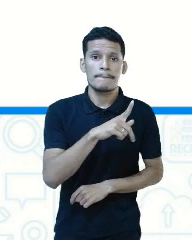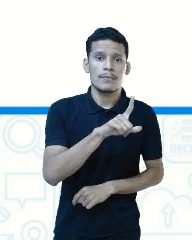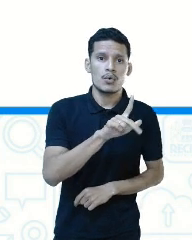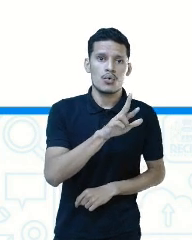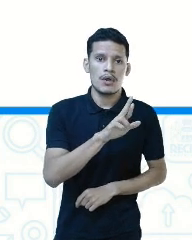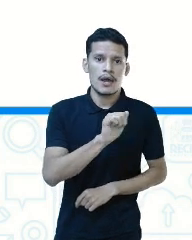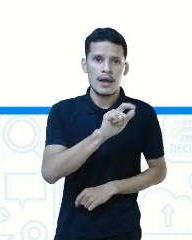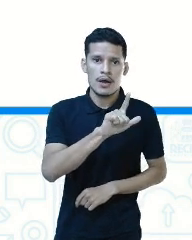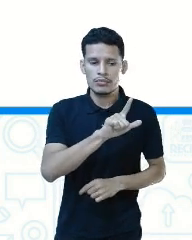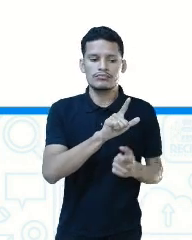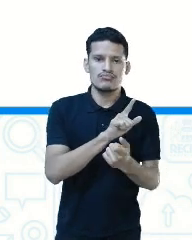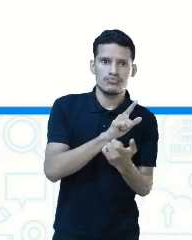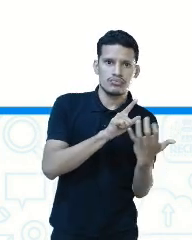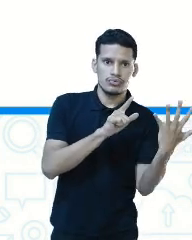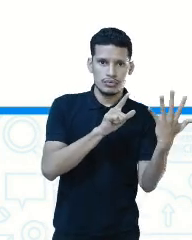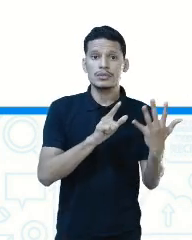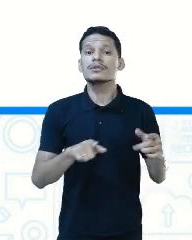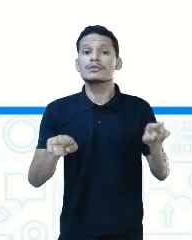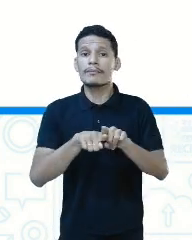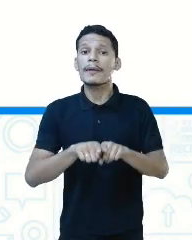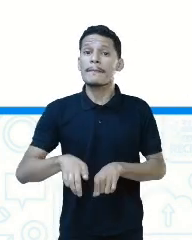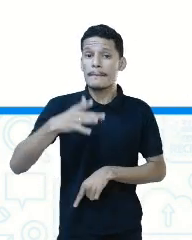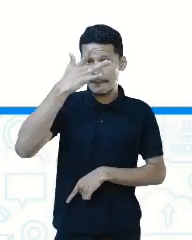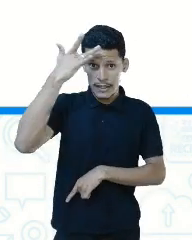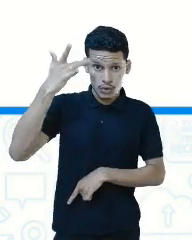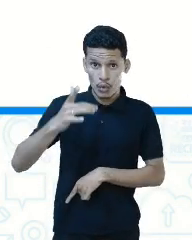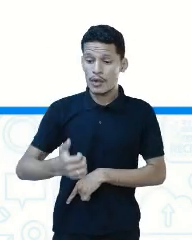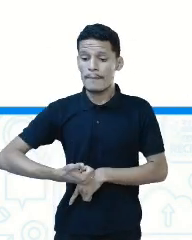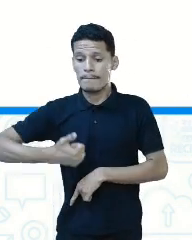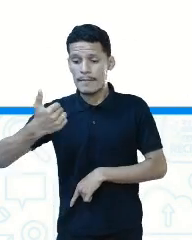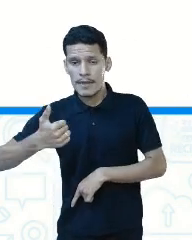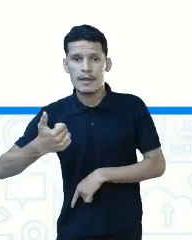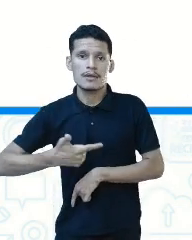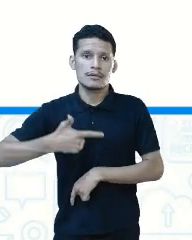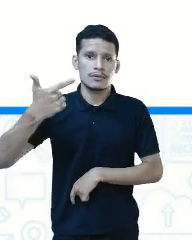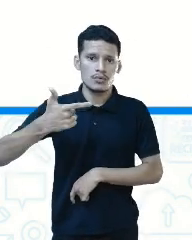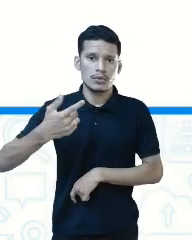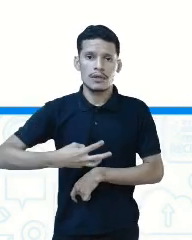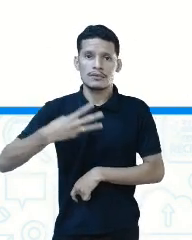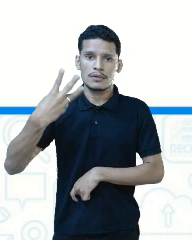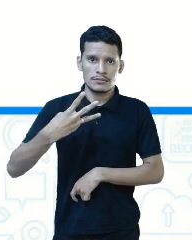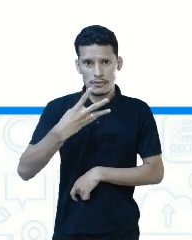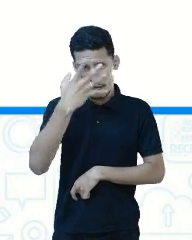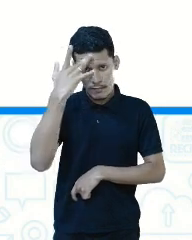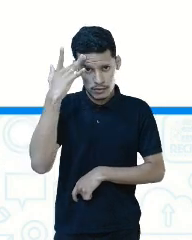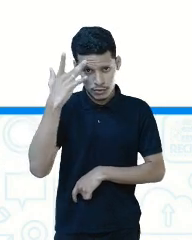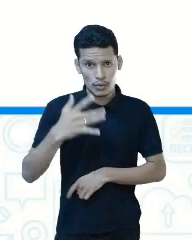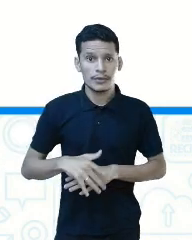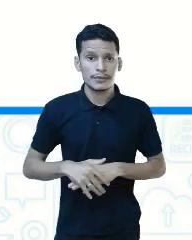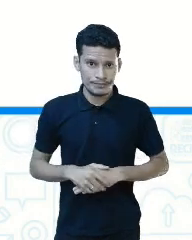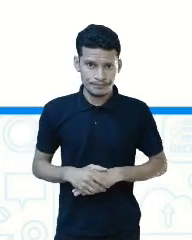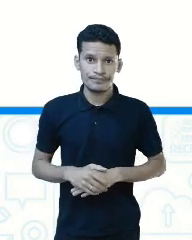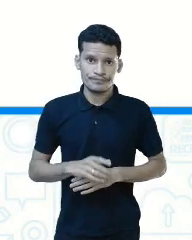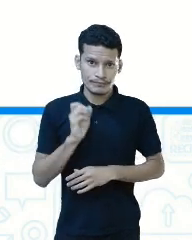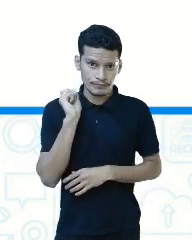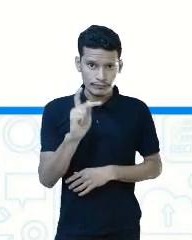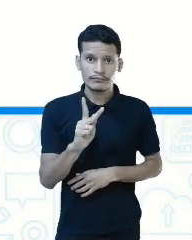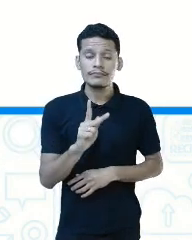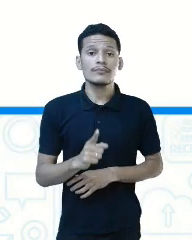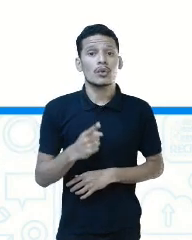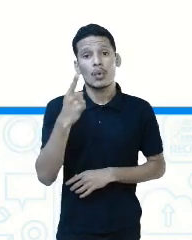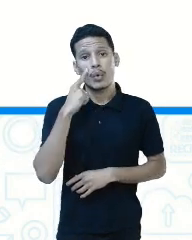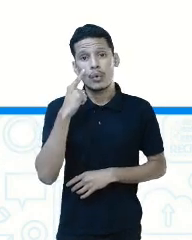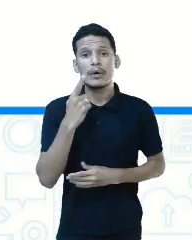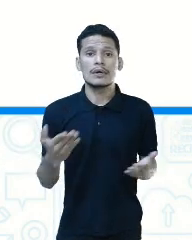é em pessoa, aponta a flexão em primeira, segunda ou terceira pessoa, tá? Vamos